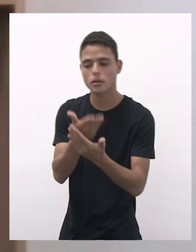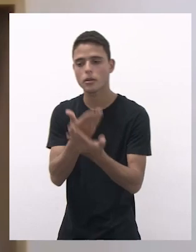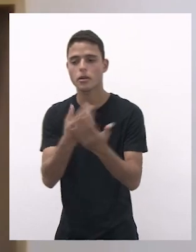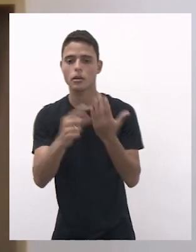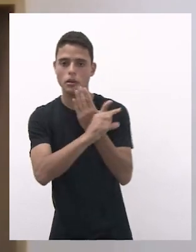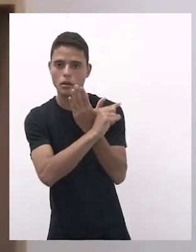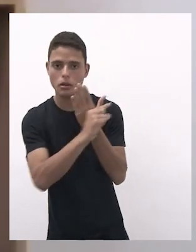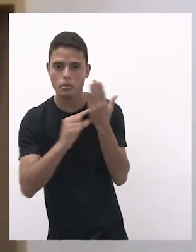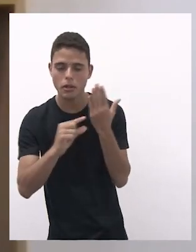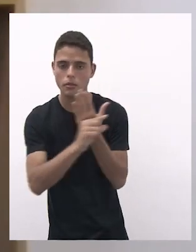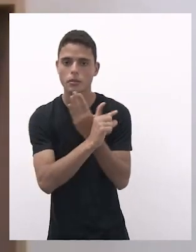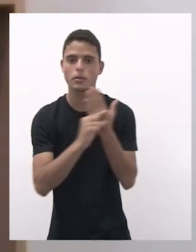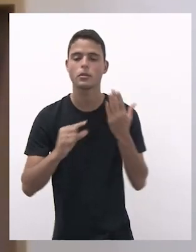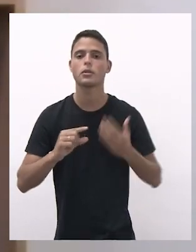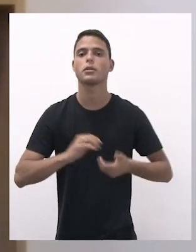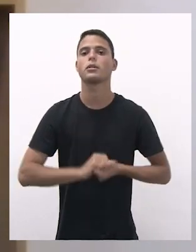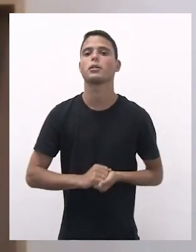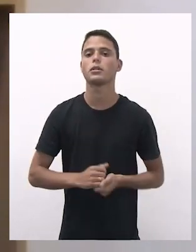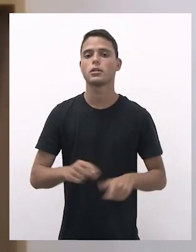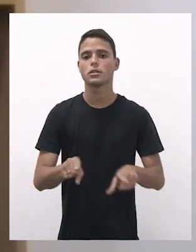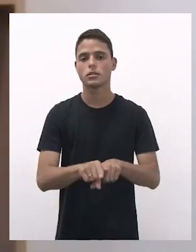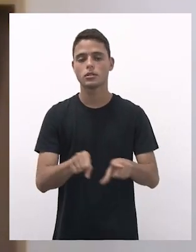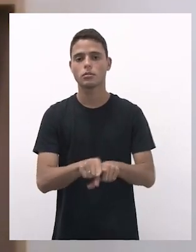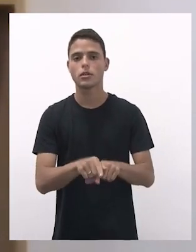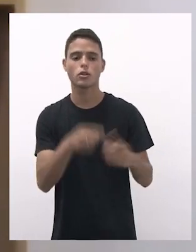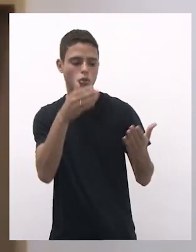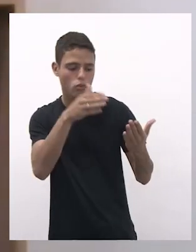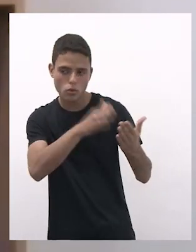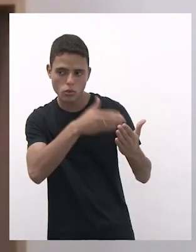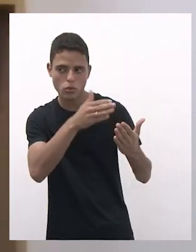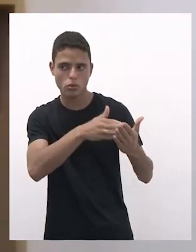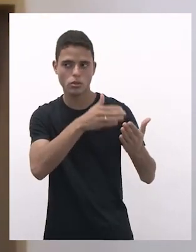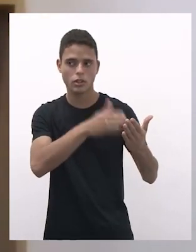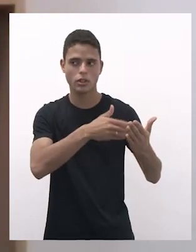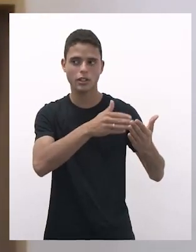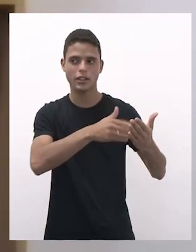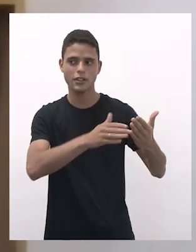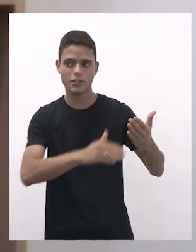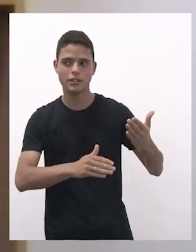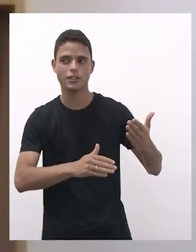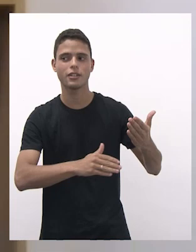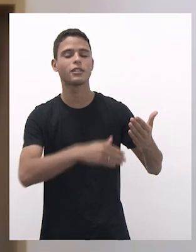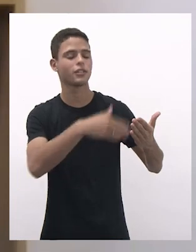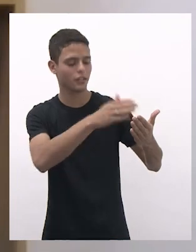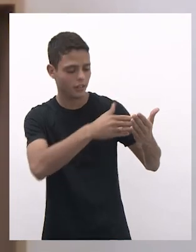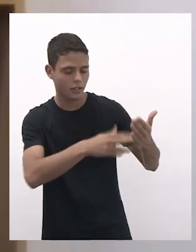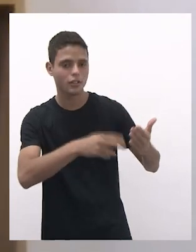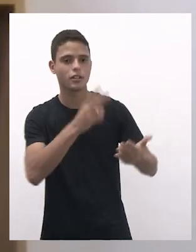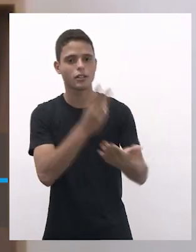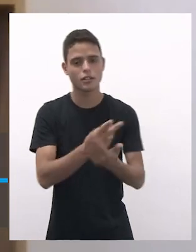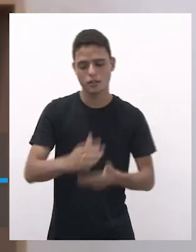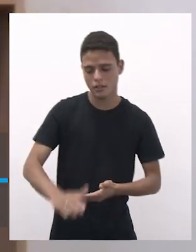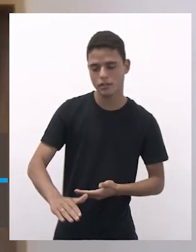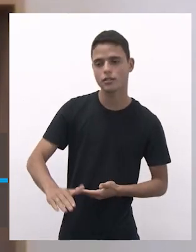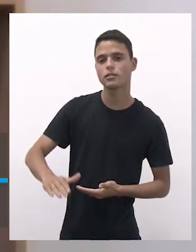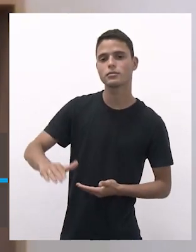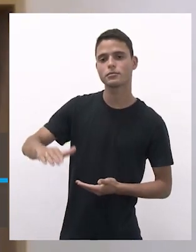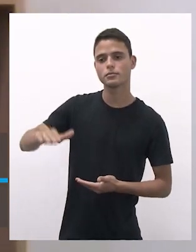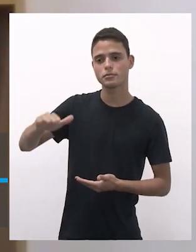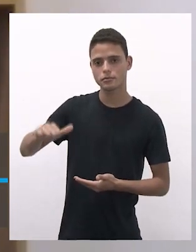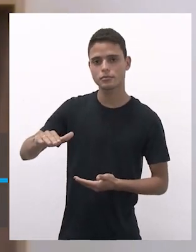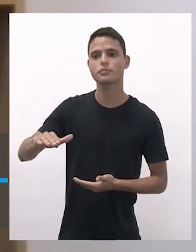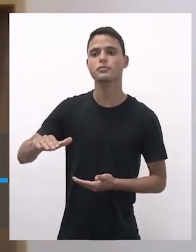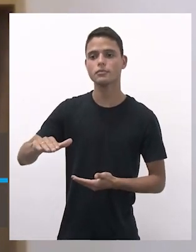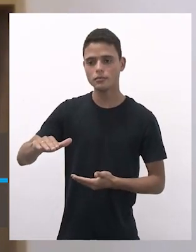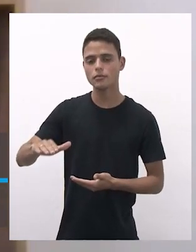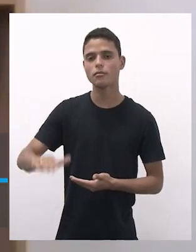de cabeceira. Então, os livros sempre fizeram parte da minha vida, desde menina, na literatura de infância,